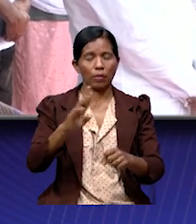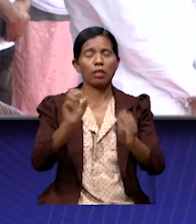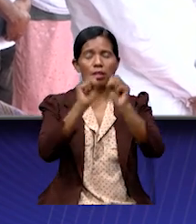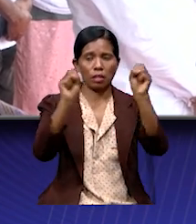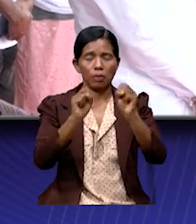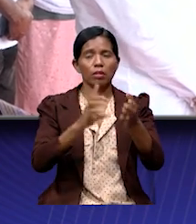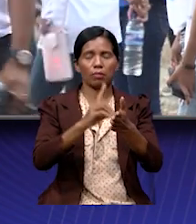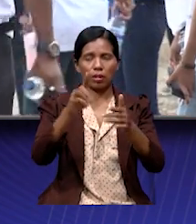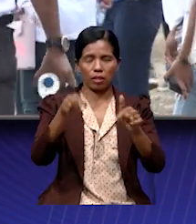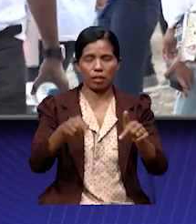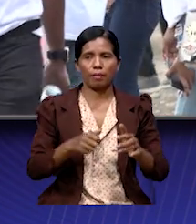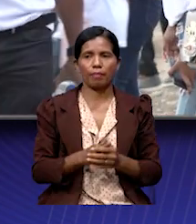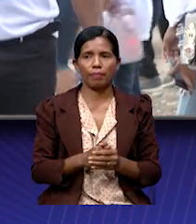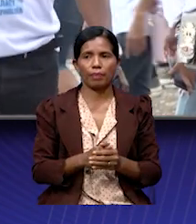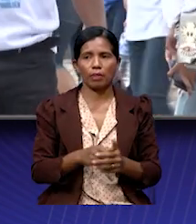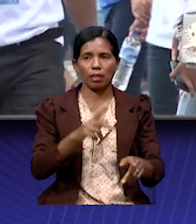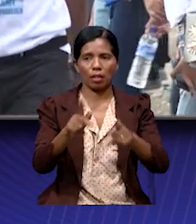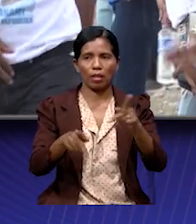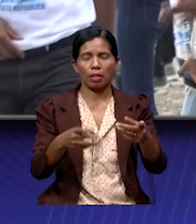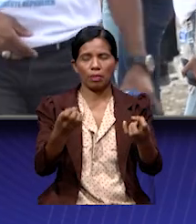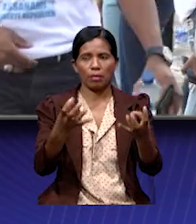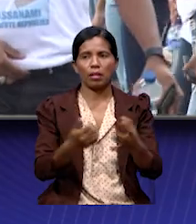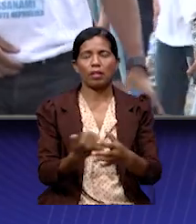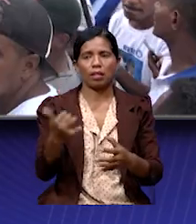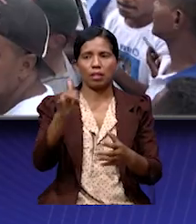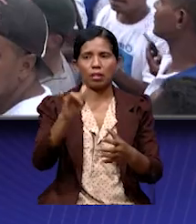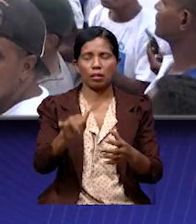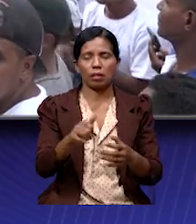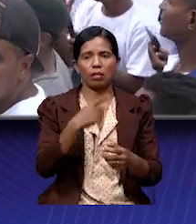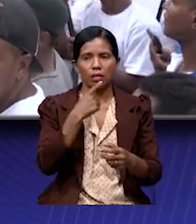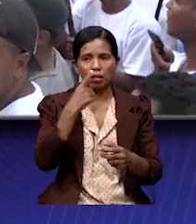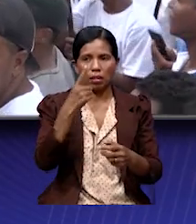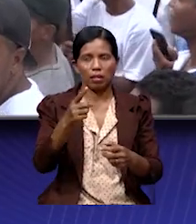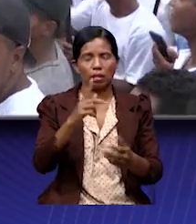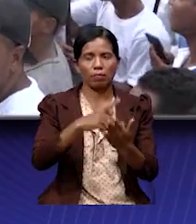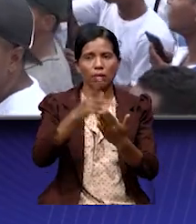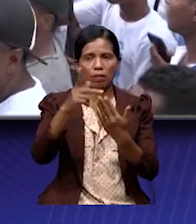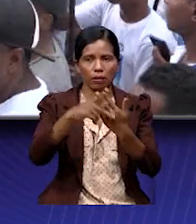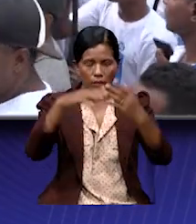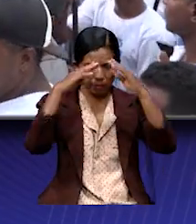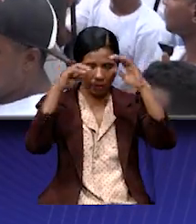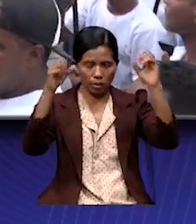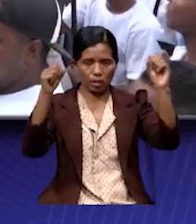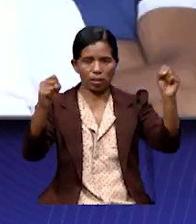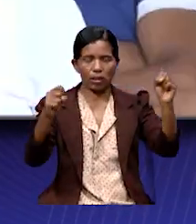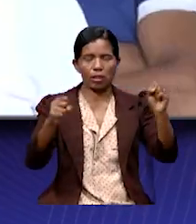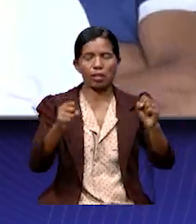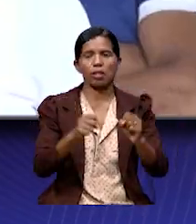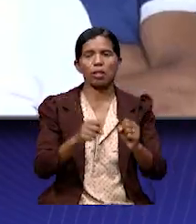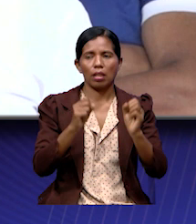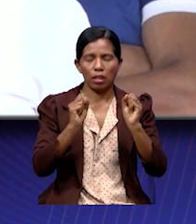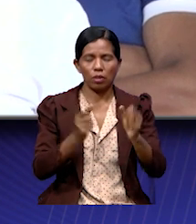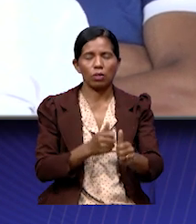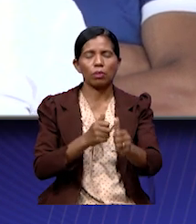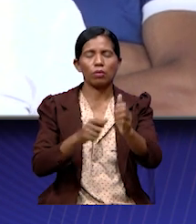semanane perante militante no simpatizante sira Hassanami hateten programa Presidente Republika nian maka tu kumpri